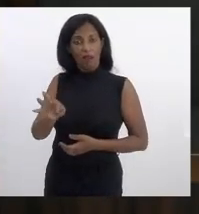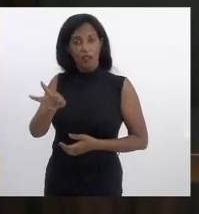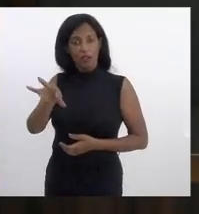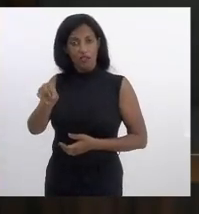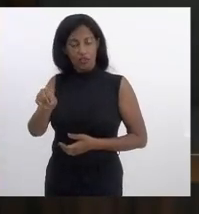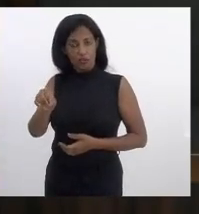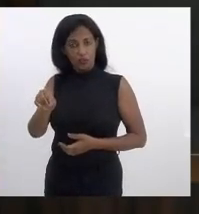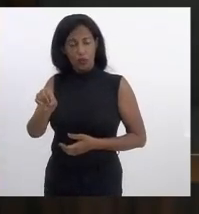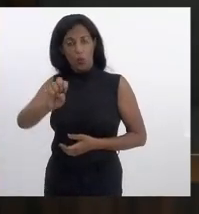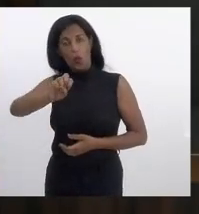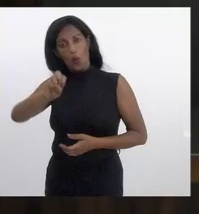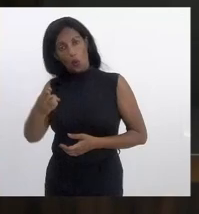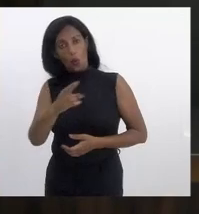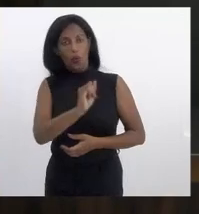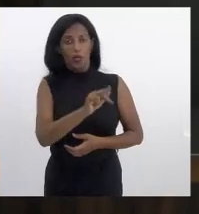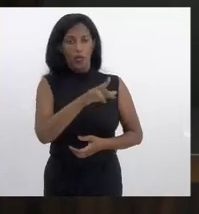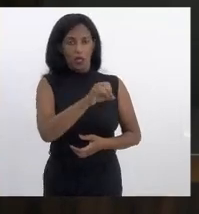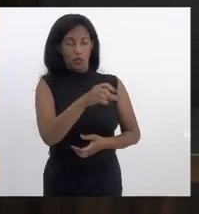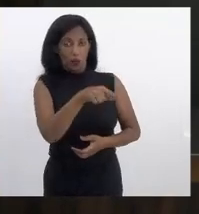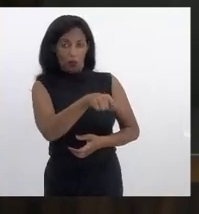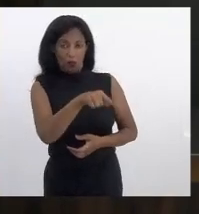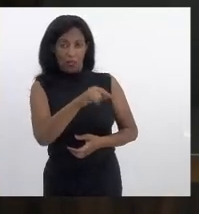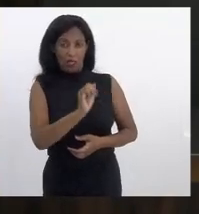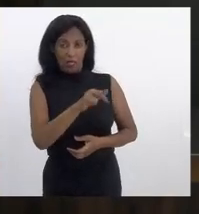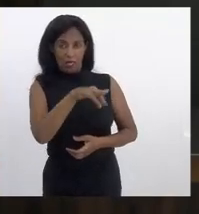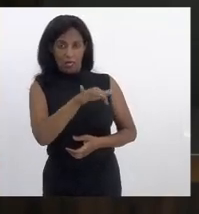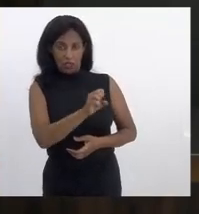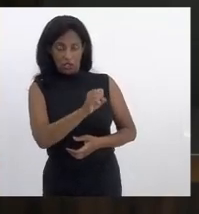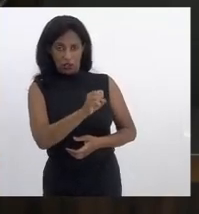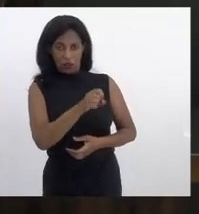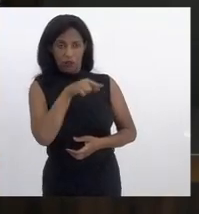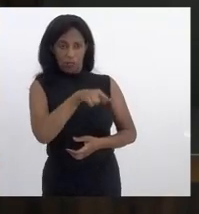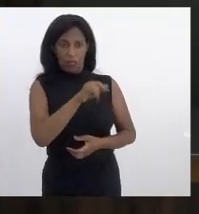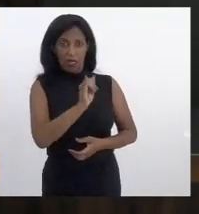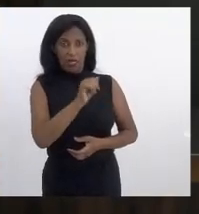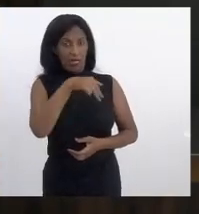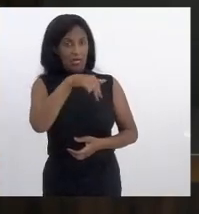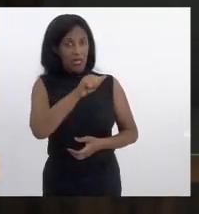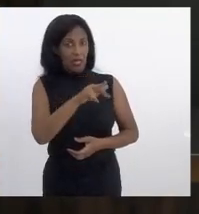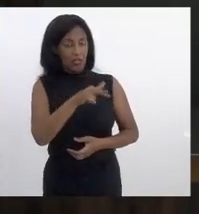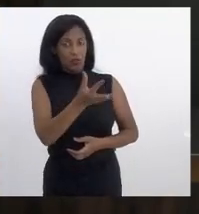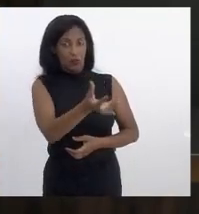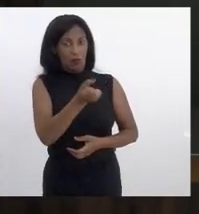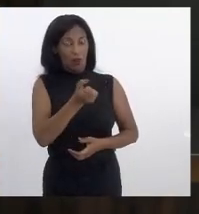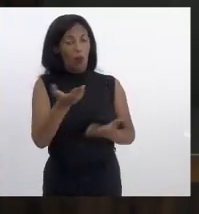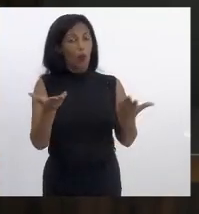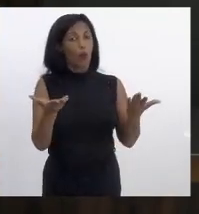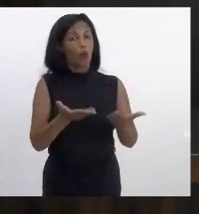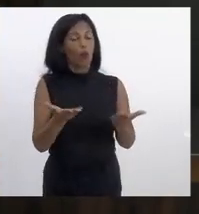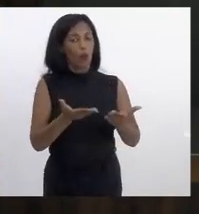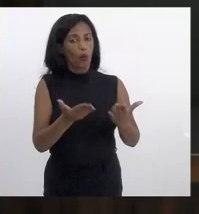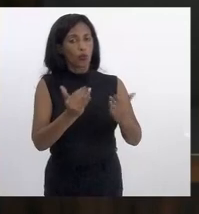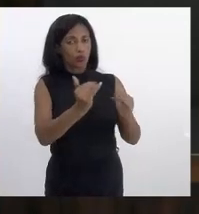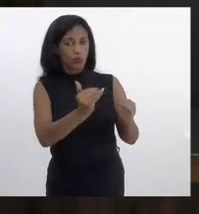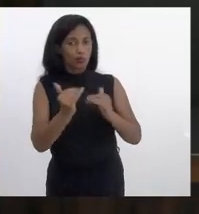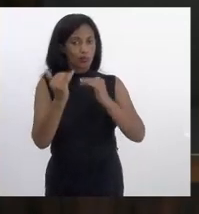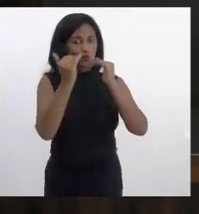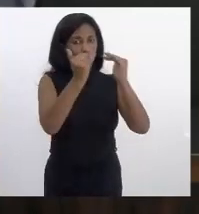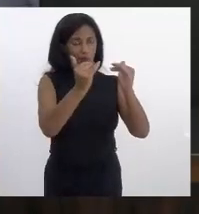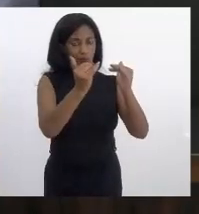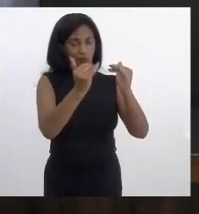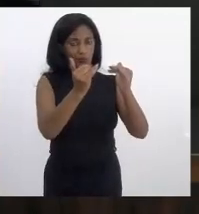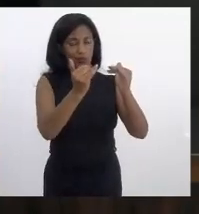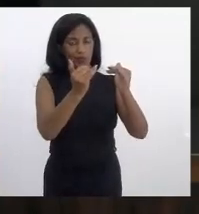que sobrou aqui 42 e 43 quem já está na inatividade recebe hoje o posto acima